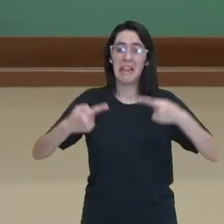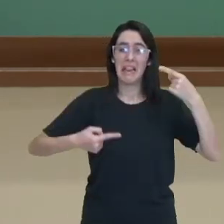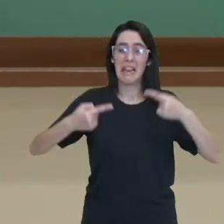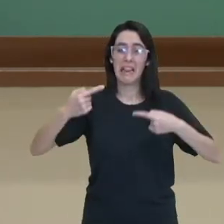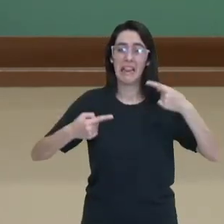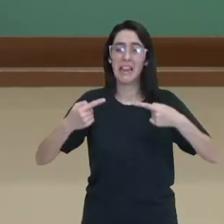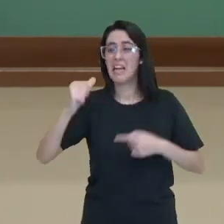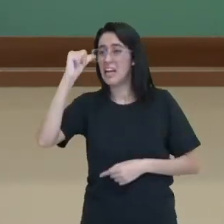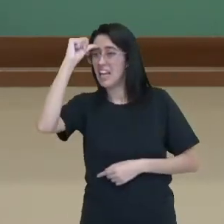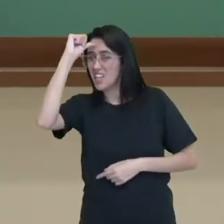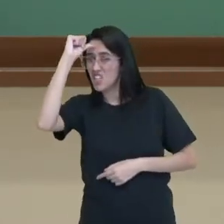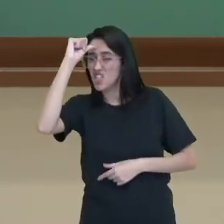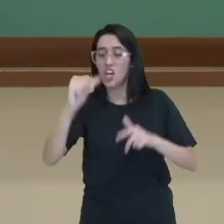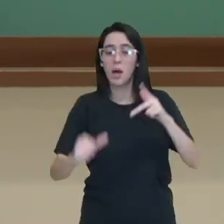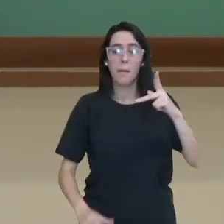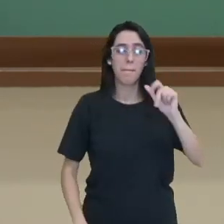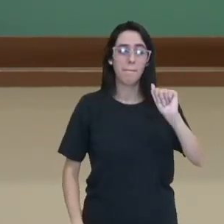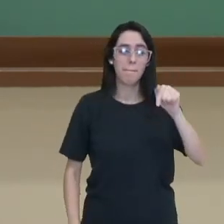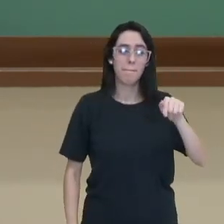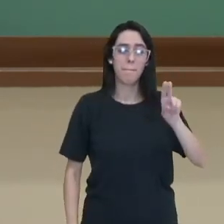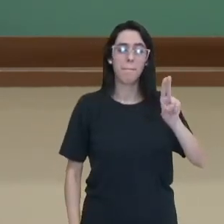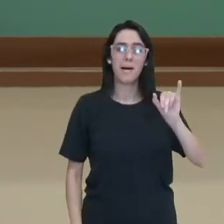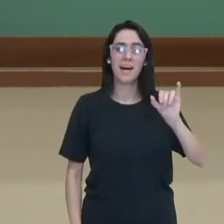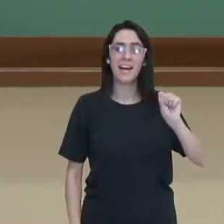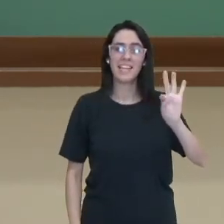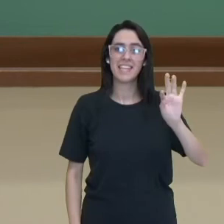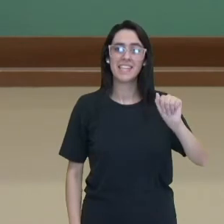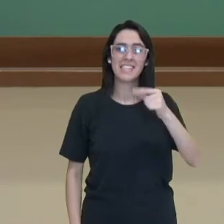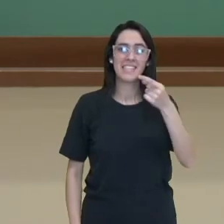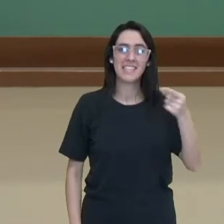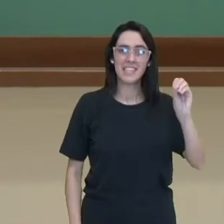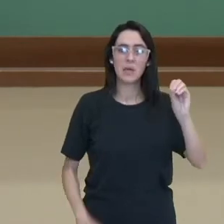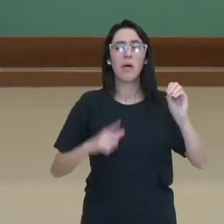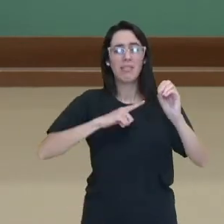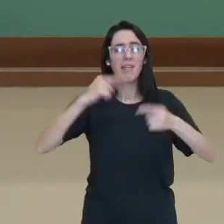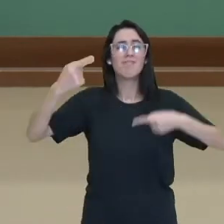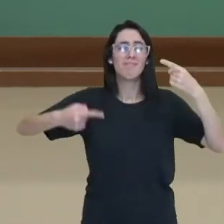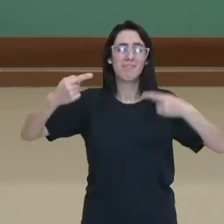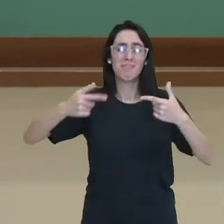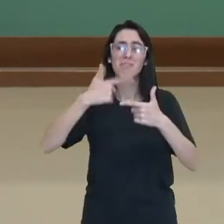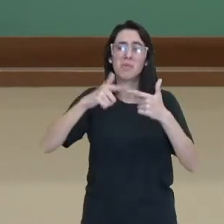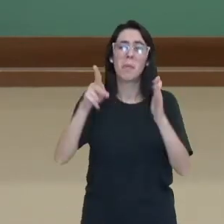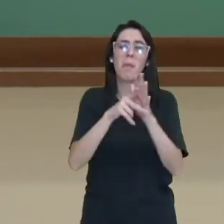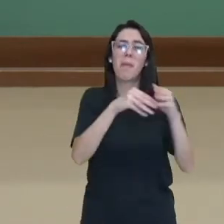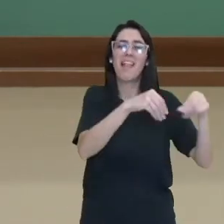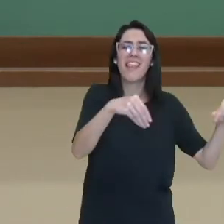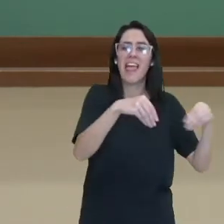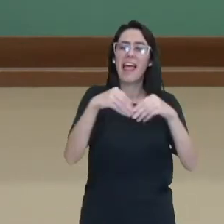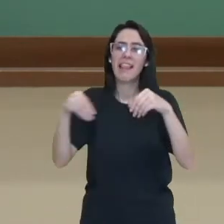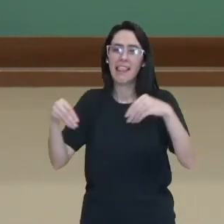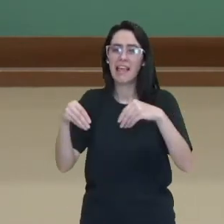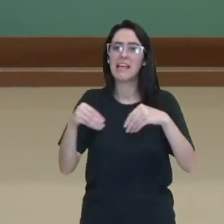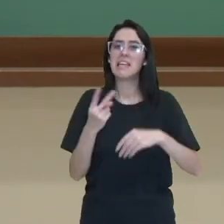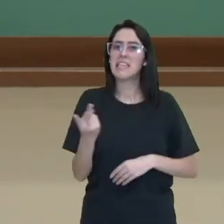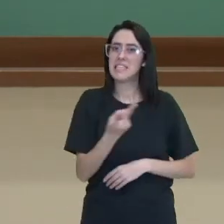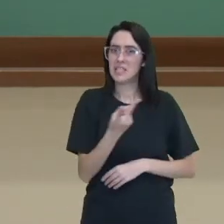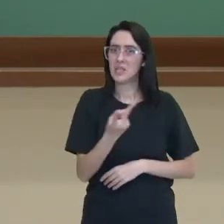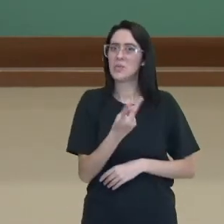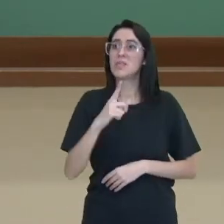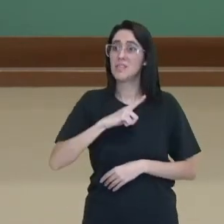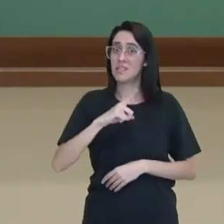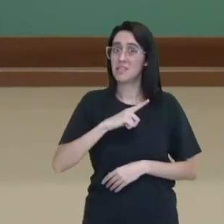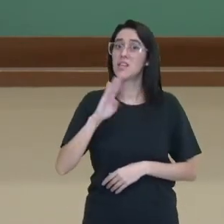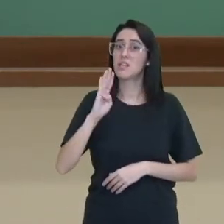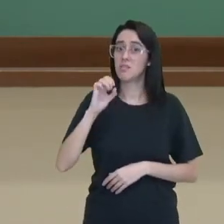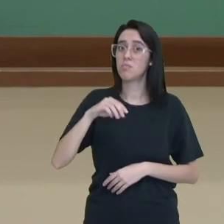e Índia. Eles têm uma questão territorial não resolvida e os dois países são potências nucleares. E